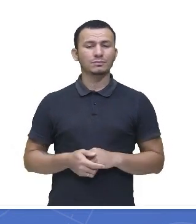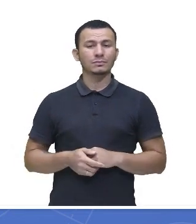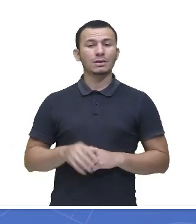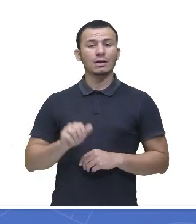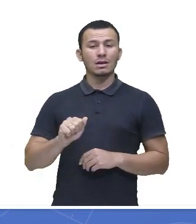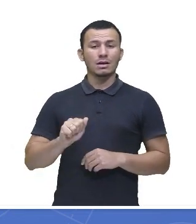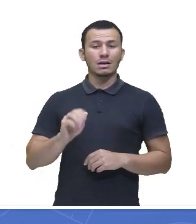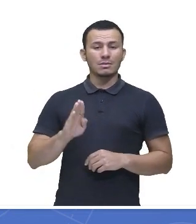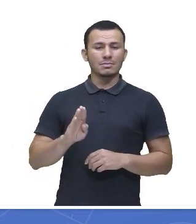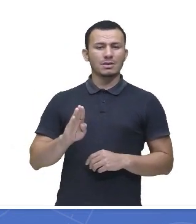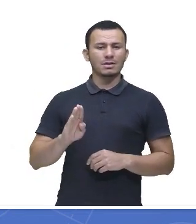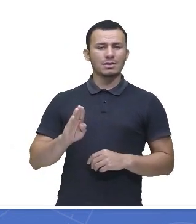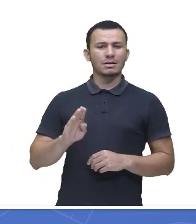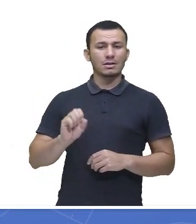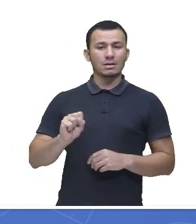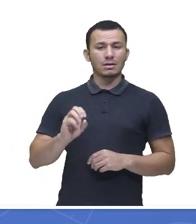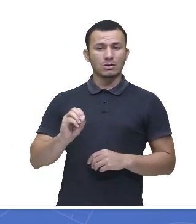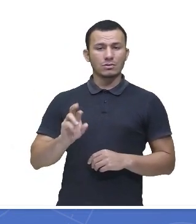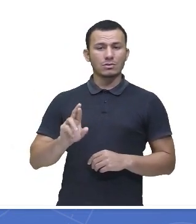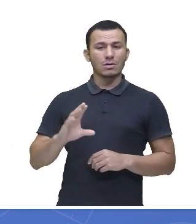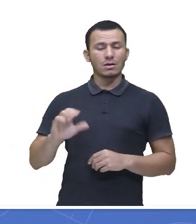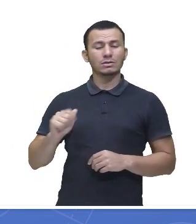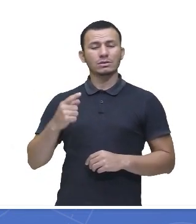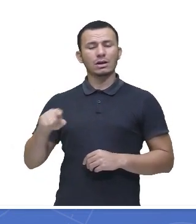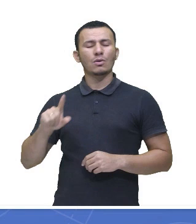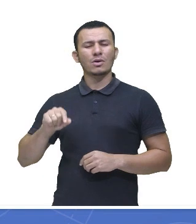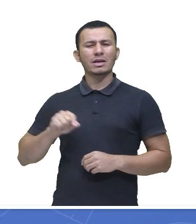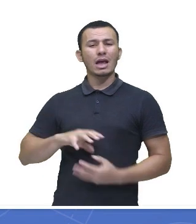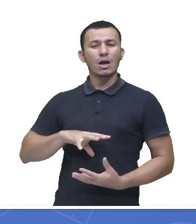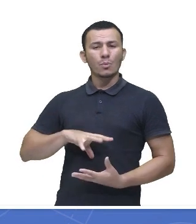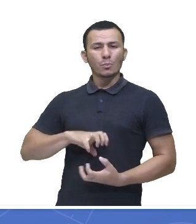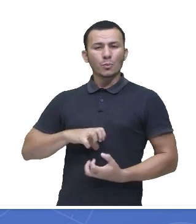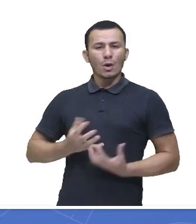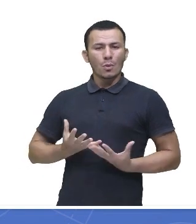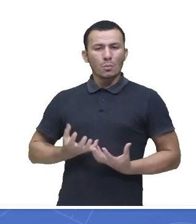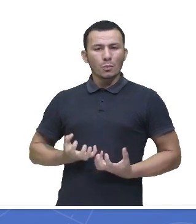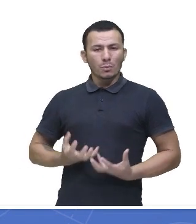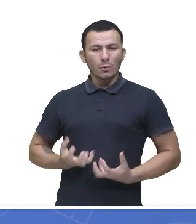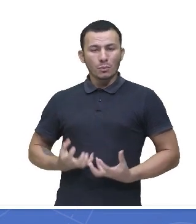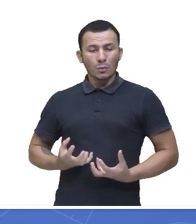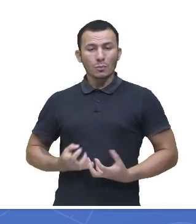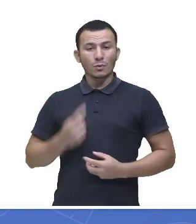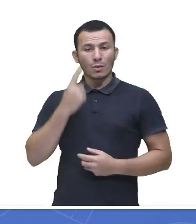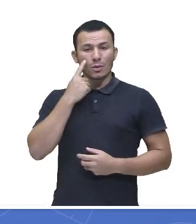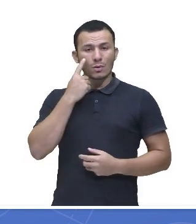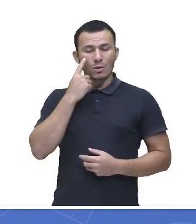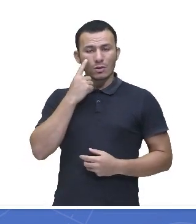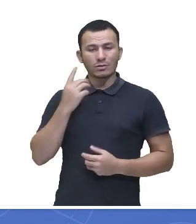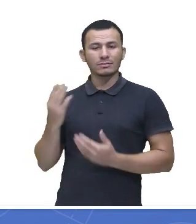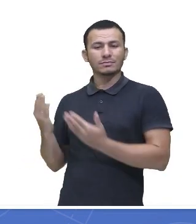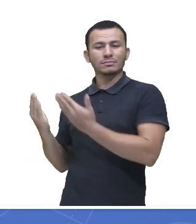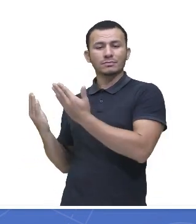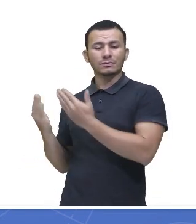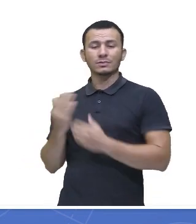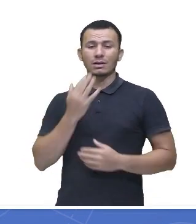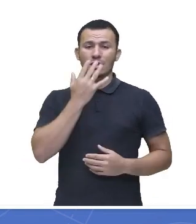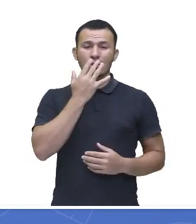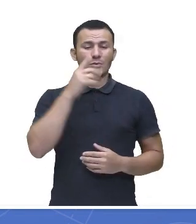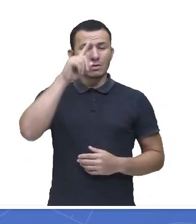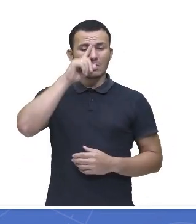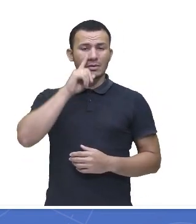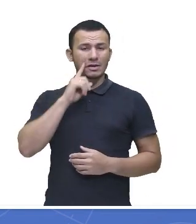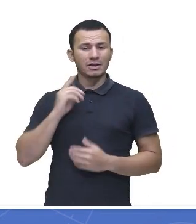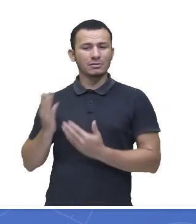dos nutrientes, da maioria dos nutrientes. O intestino delgado, ele tá bem aqui, eu vou colocar ele em amarelinho. Aqui, ó, bem